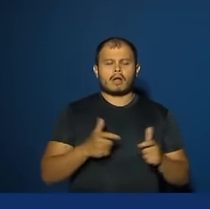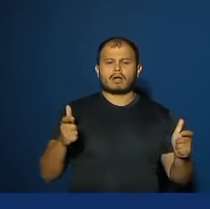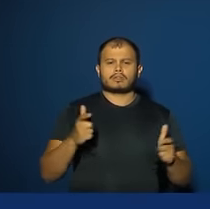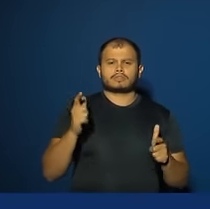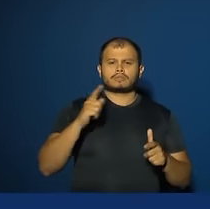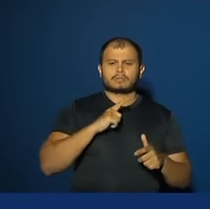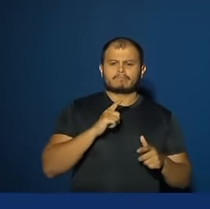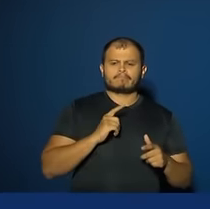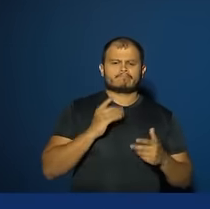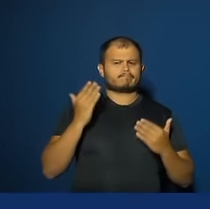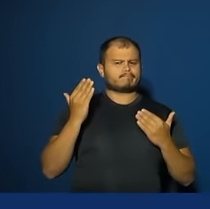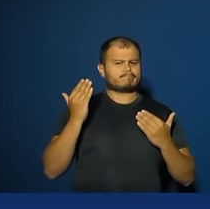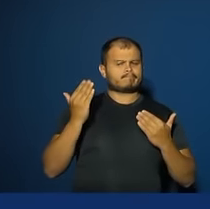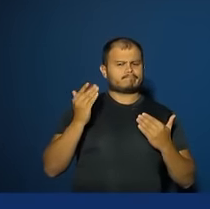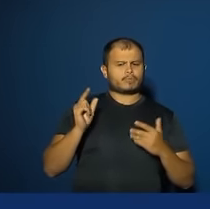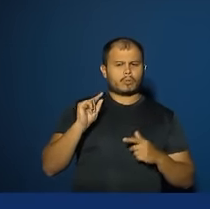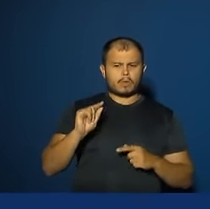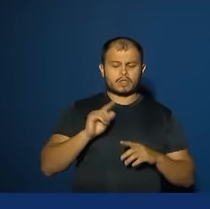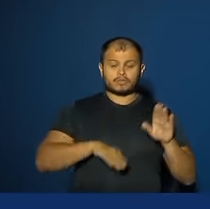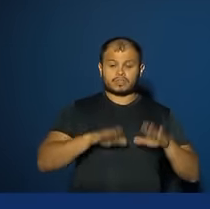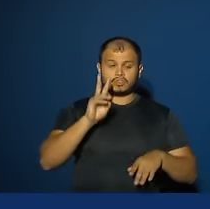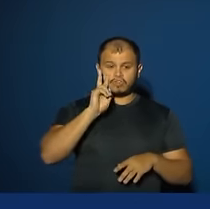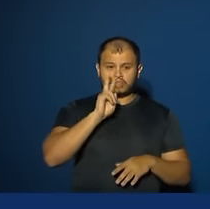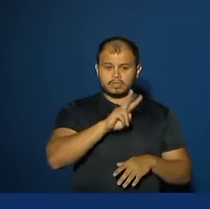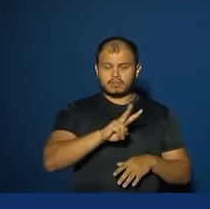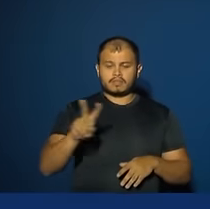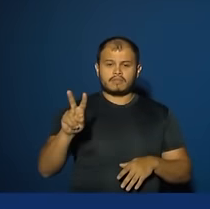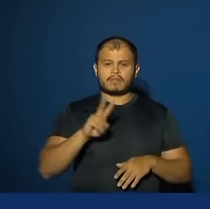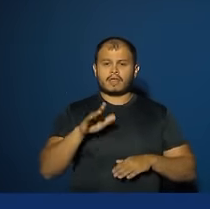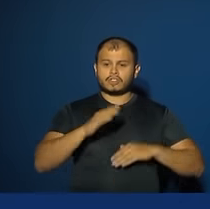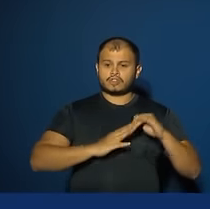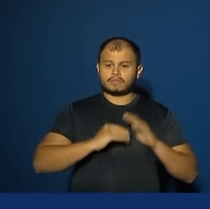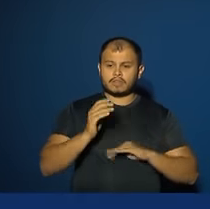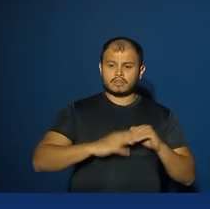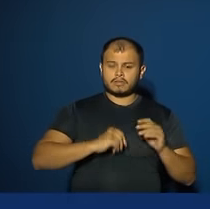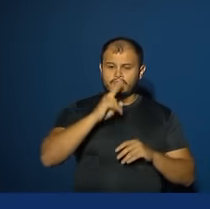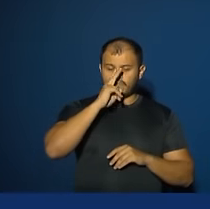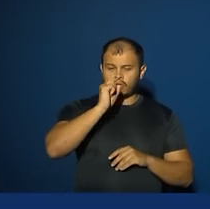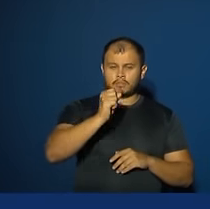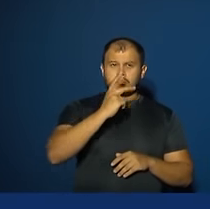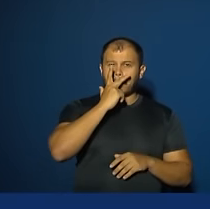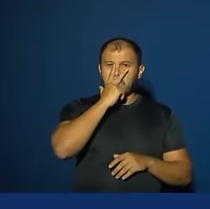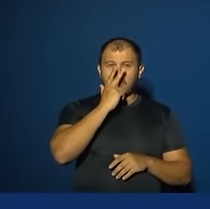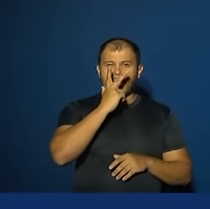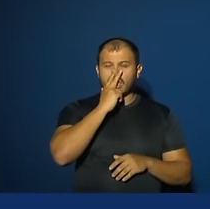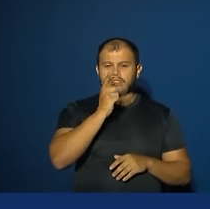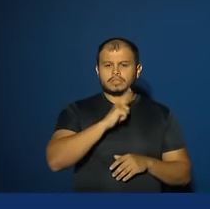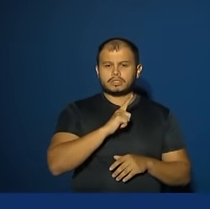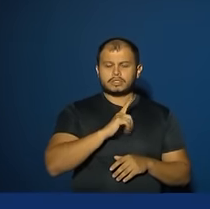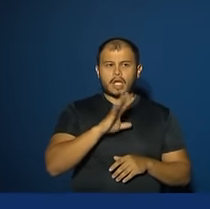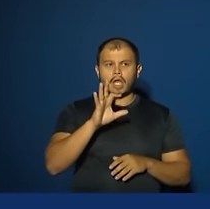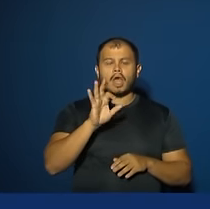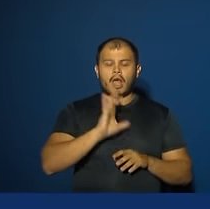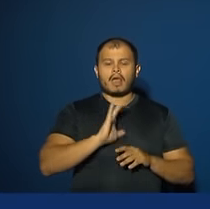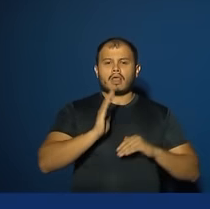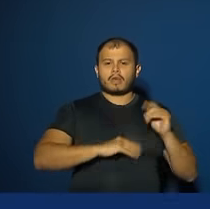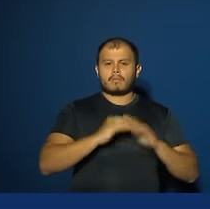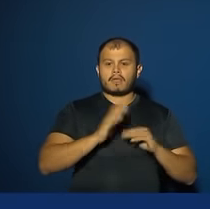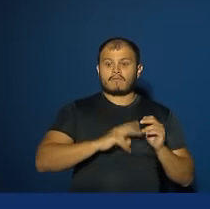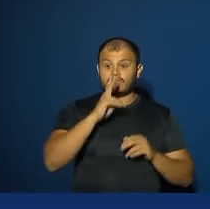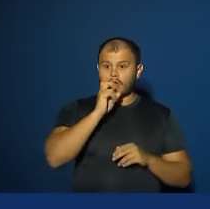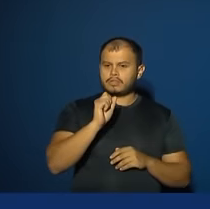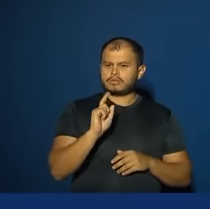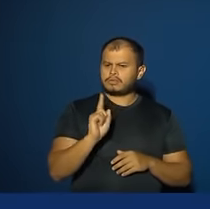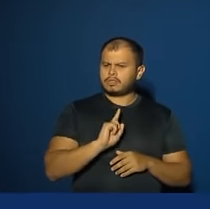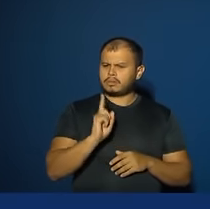inseguro é que, em alguns momentos, a gente vê dados de atividade tão fortes, que não é que parece que a gente está com uma economia forte, parece que a gente está com uma